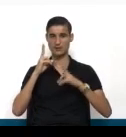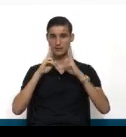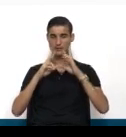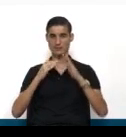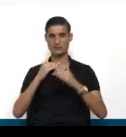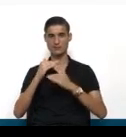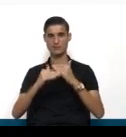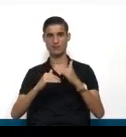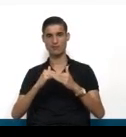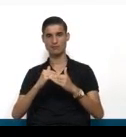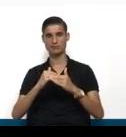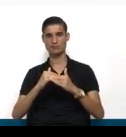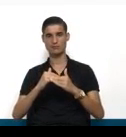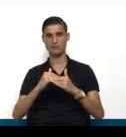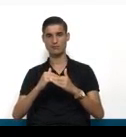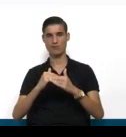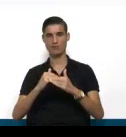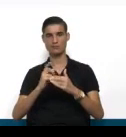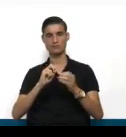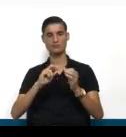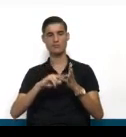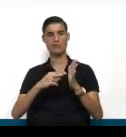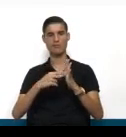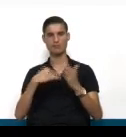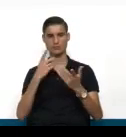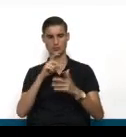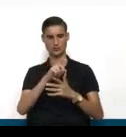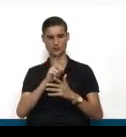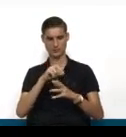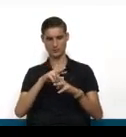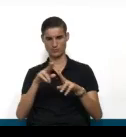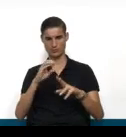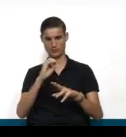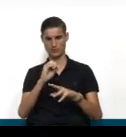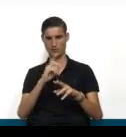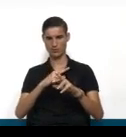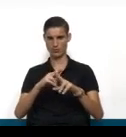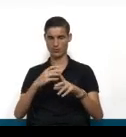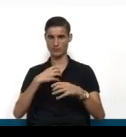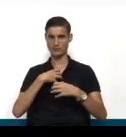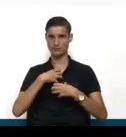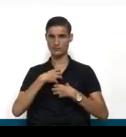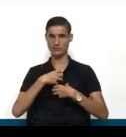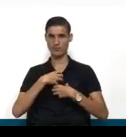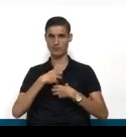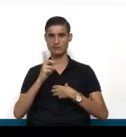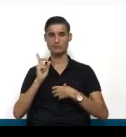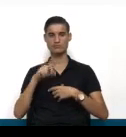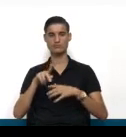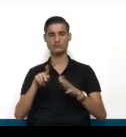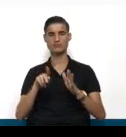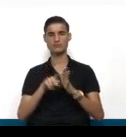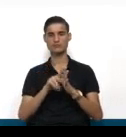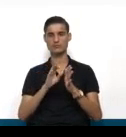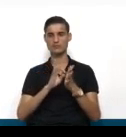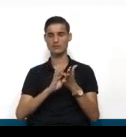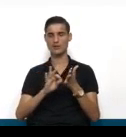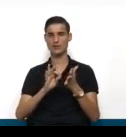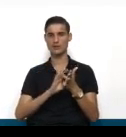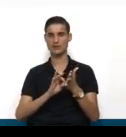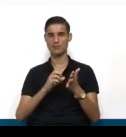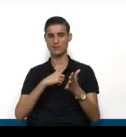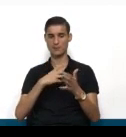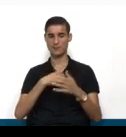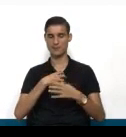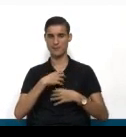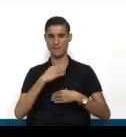aqui, ou seja, lembra que quando o meu x é igual a zero é igual a função, ela é escrita em